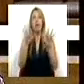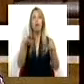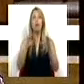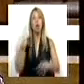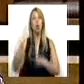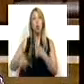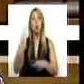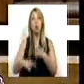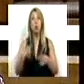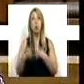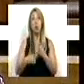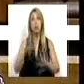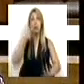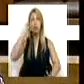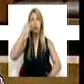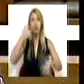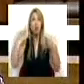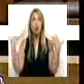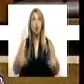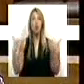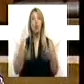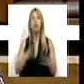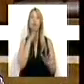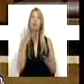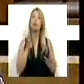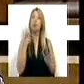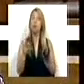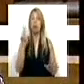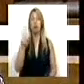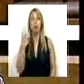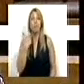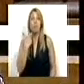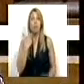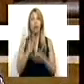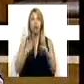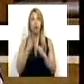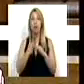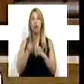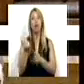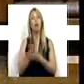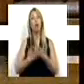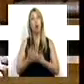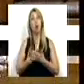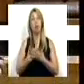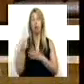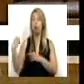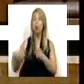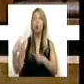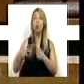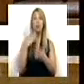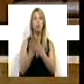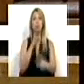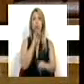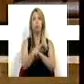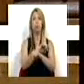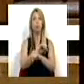de aperto tão duro para as famílias e para a pequena e média economia. Um ciclo que atava o país